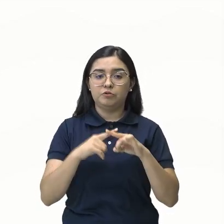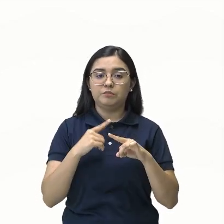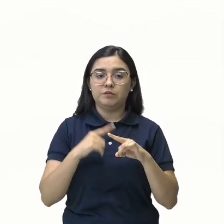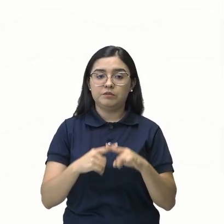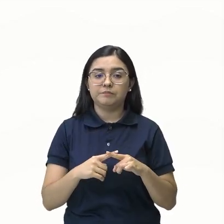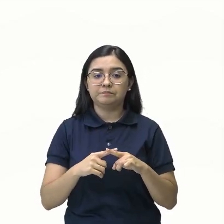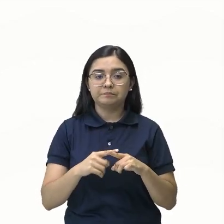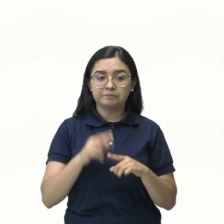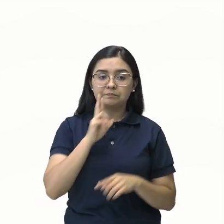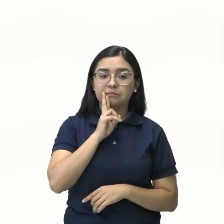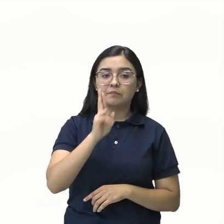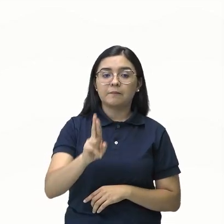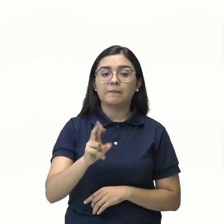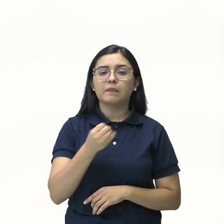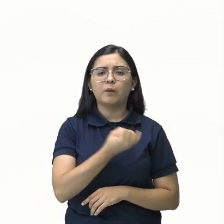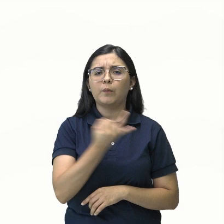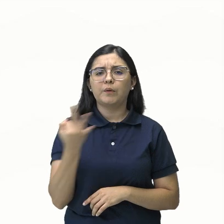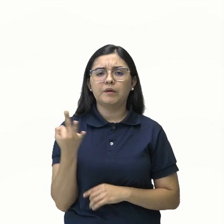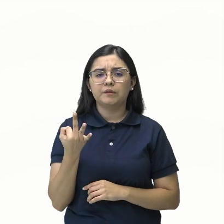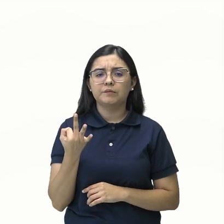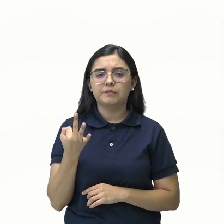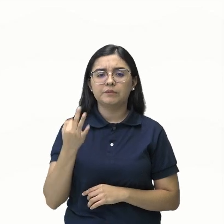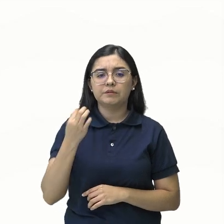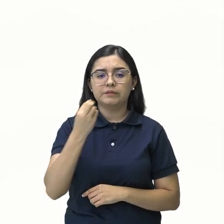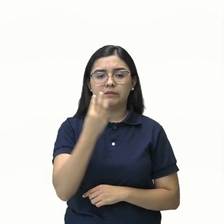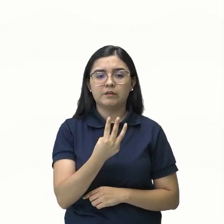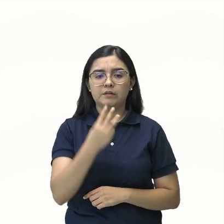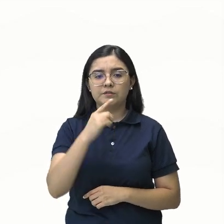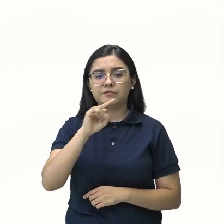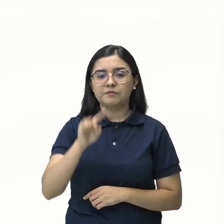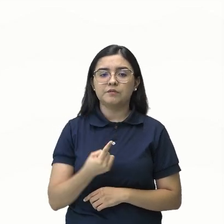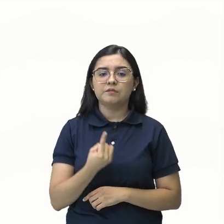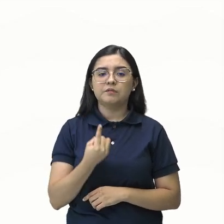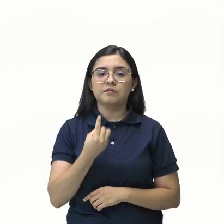1,5, eu chego no resultado de